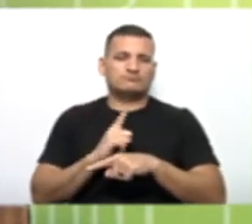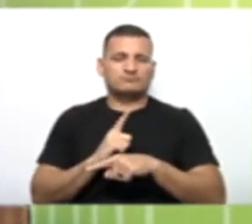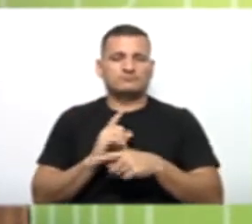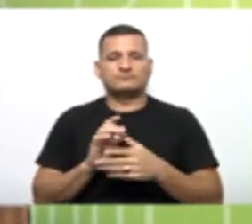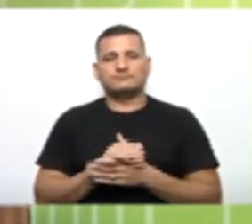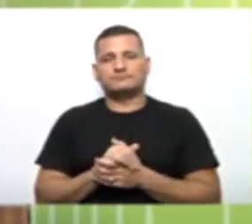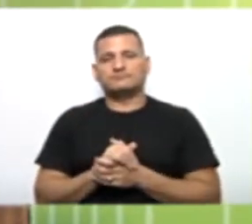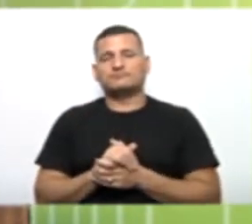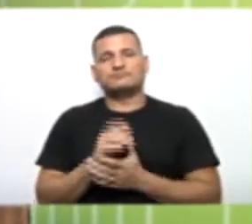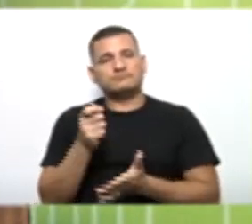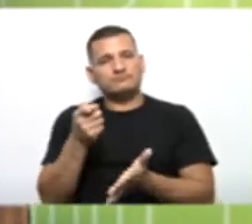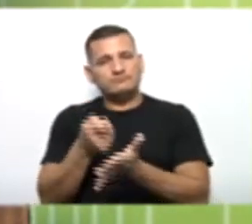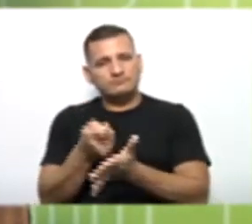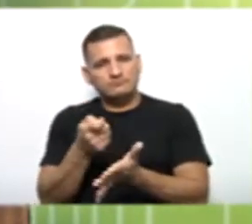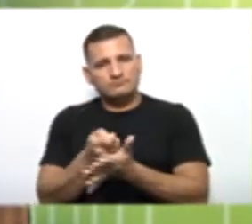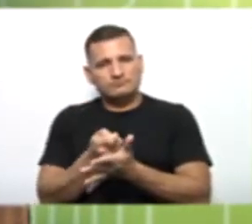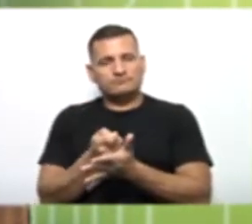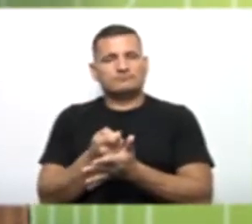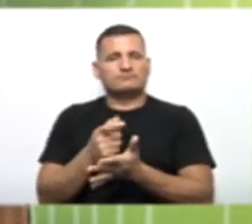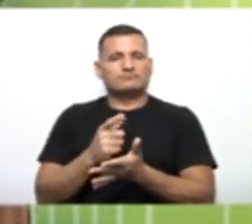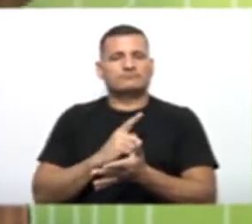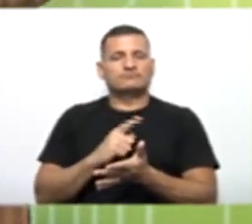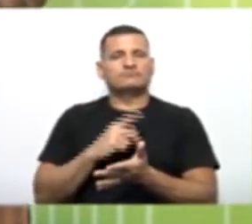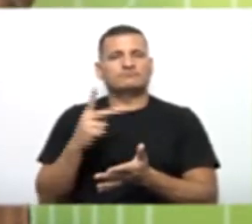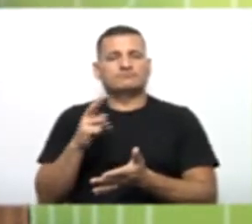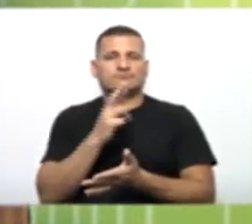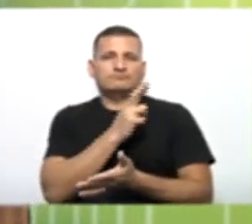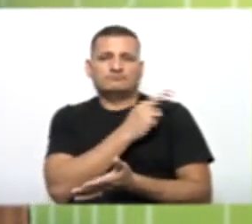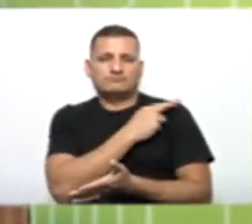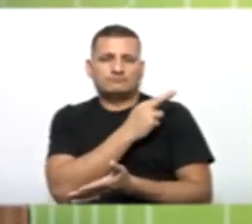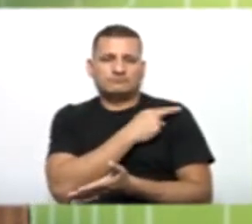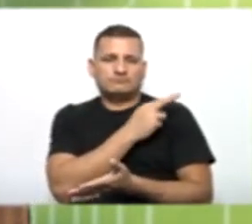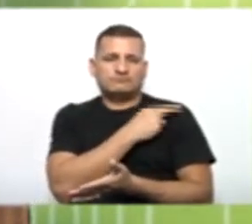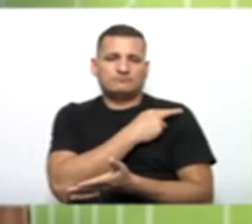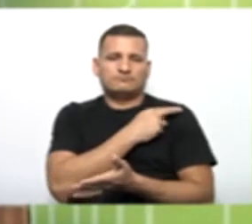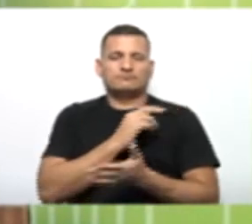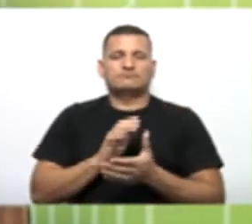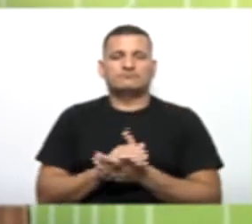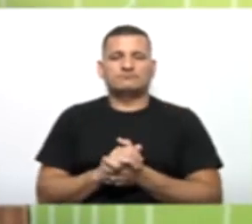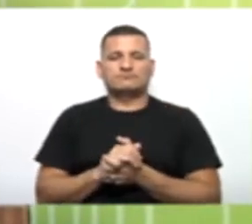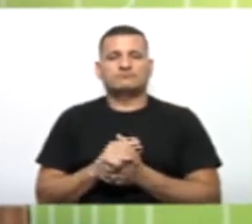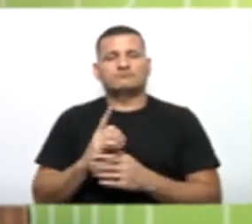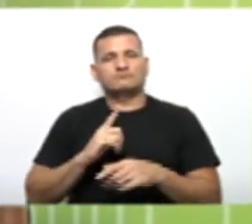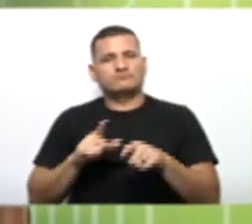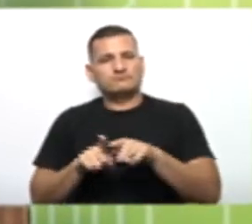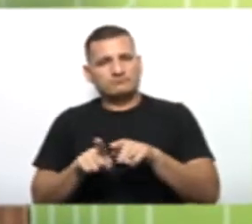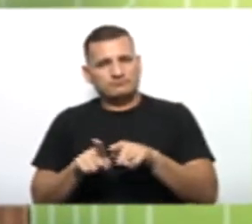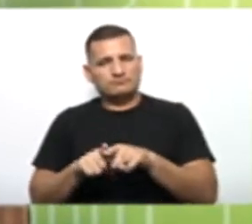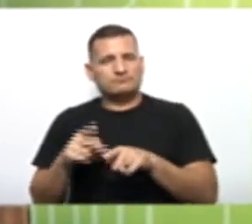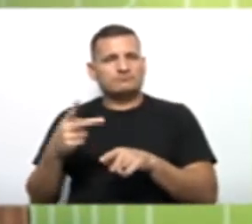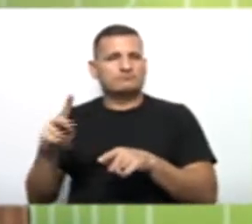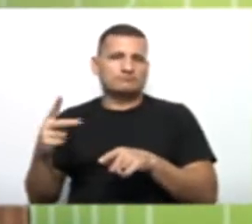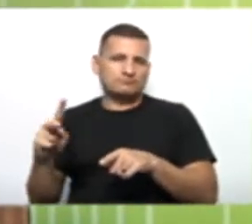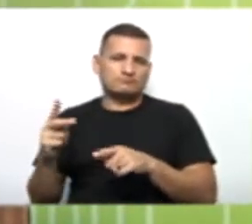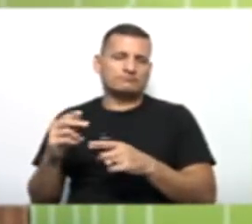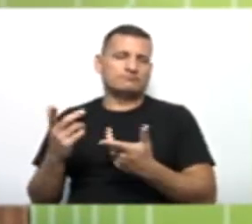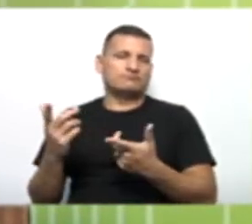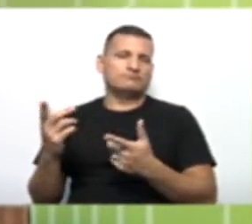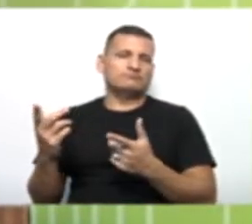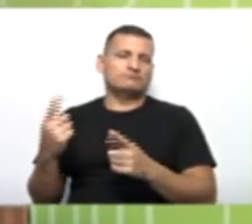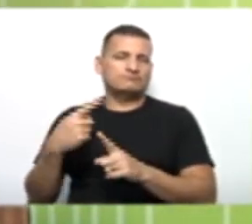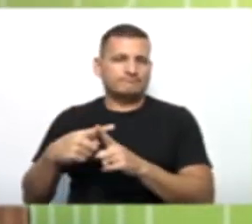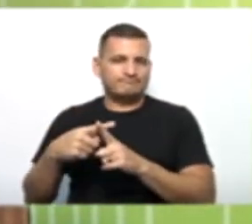wesley tem as suas obrigações os seus deveres e as suas responsabilidades e tem evidentemente as suas recompensas é